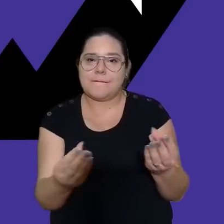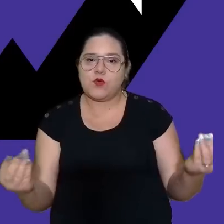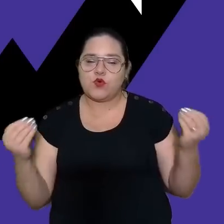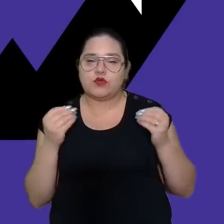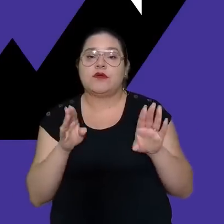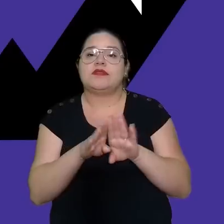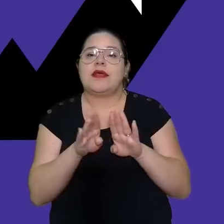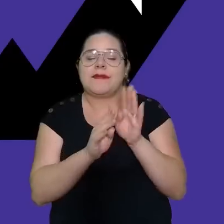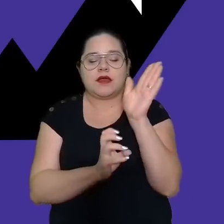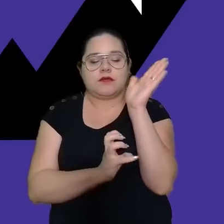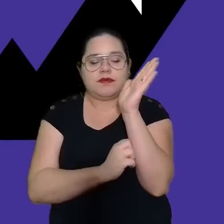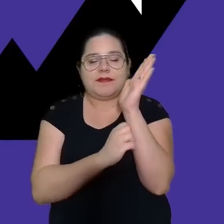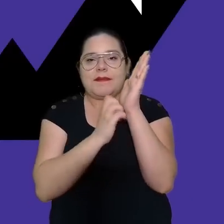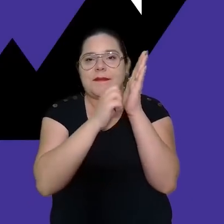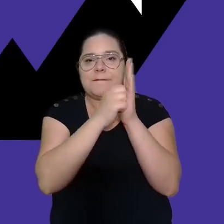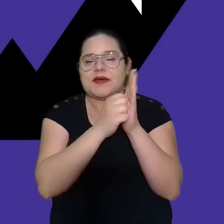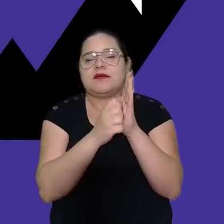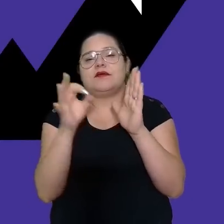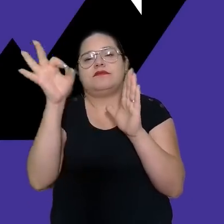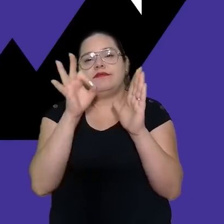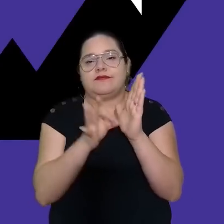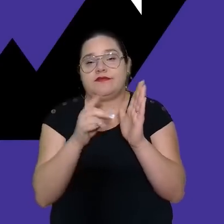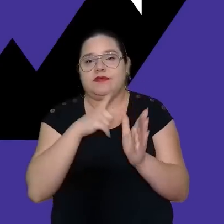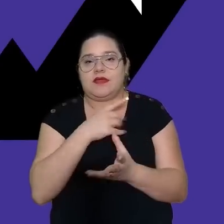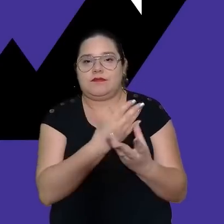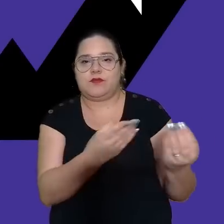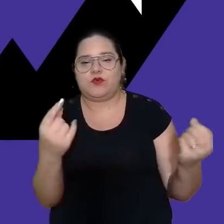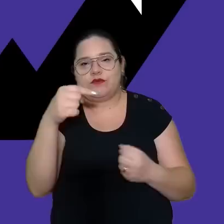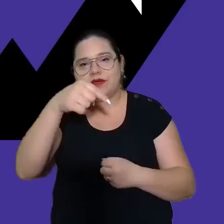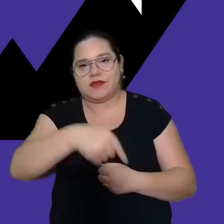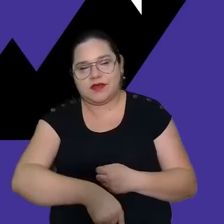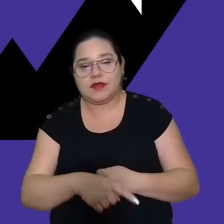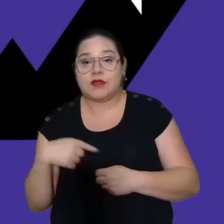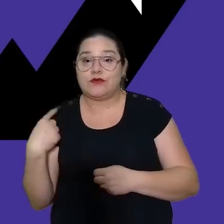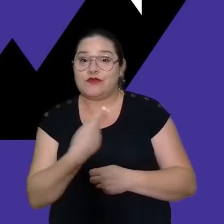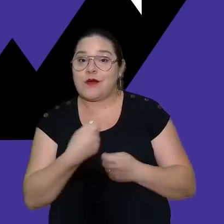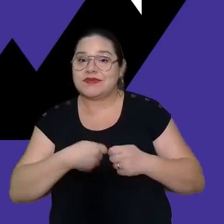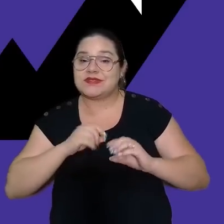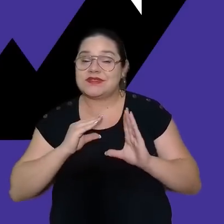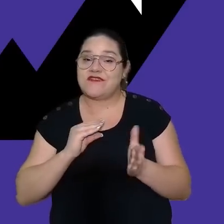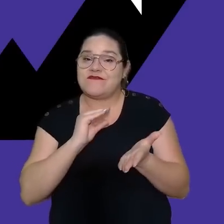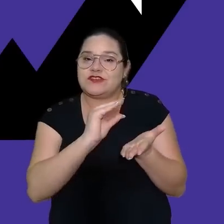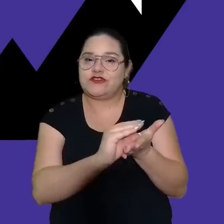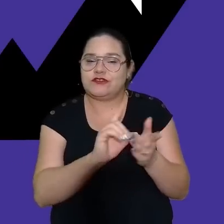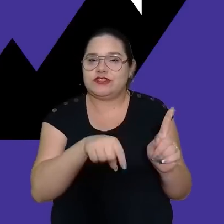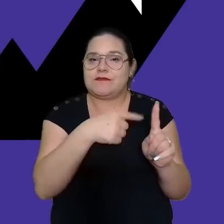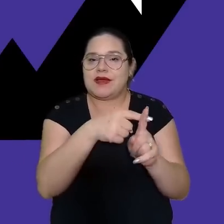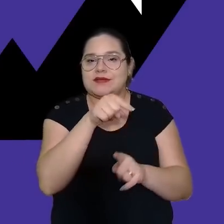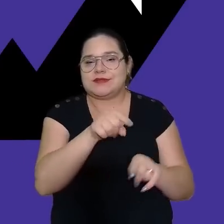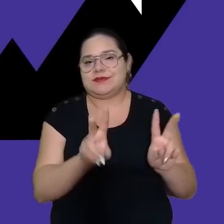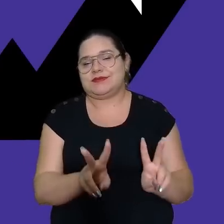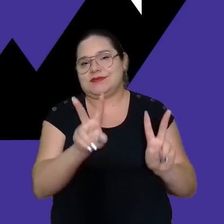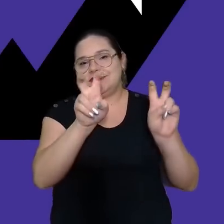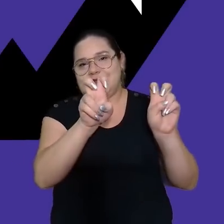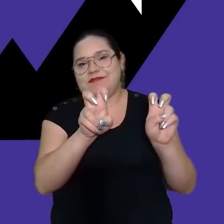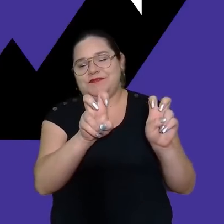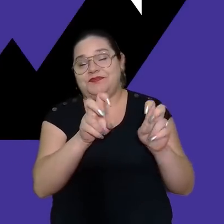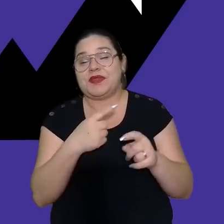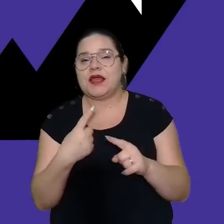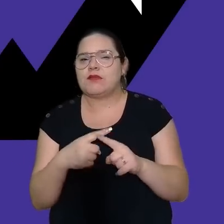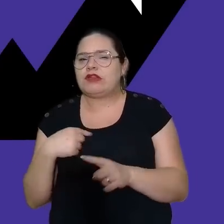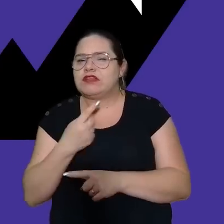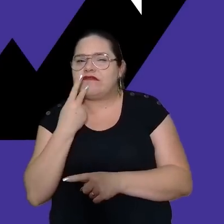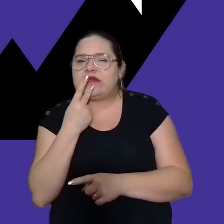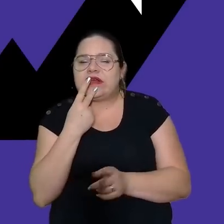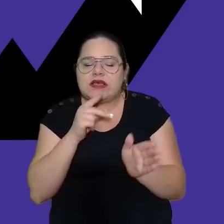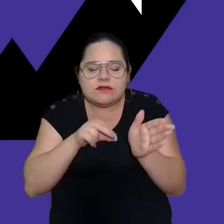agricultura tropical, que exige muito mais investimento e muito mais desenvolvimento dos micro-organismos, né? Nós estamos falando aqui de micro-organismos